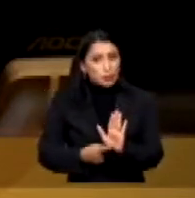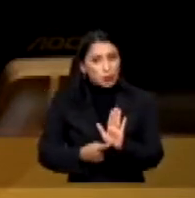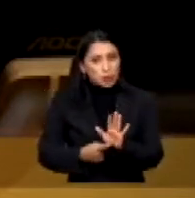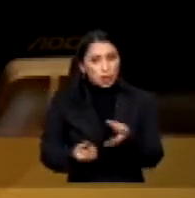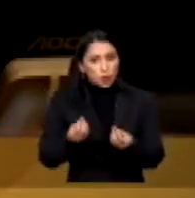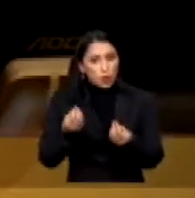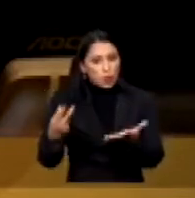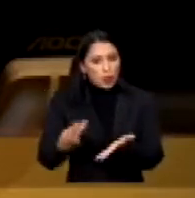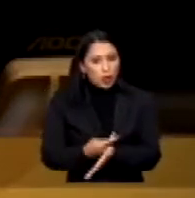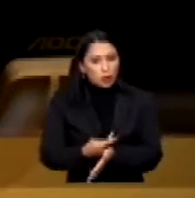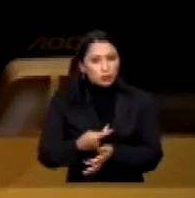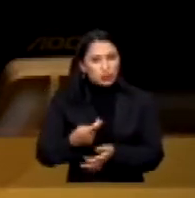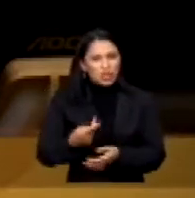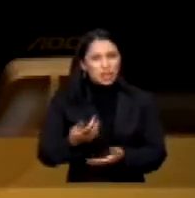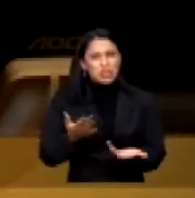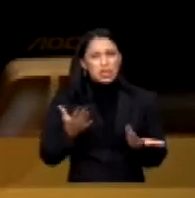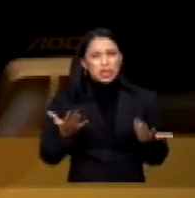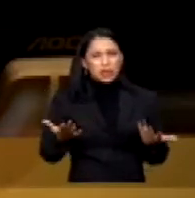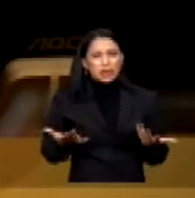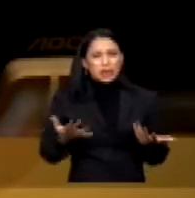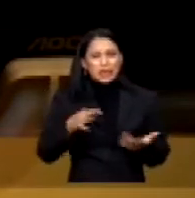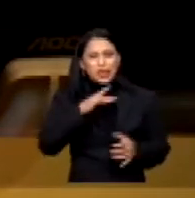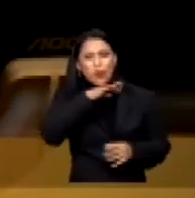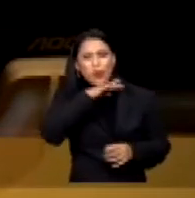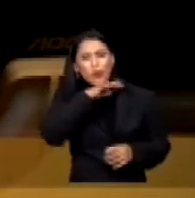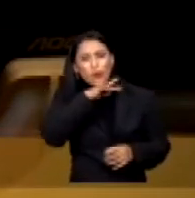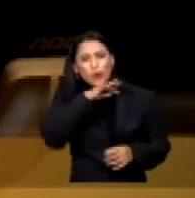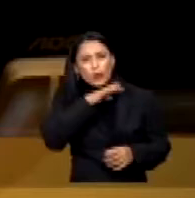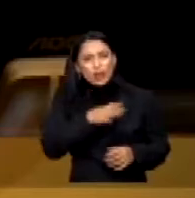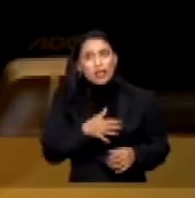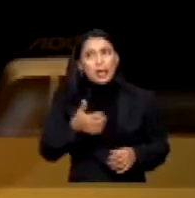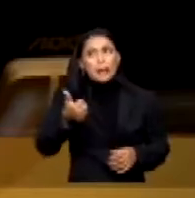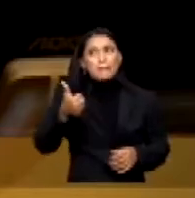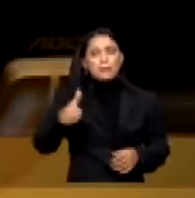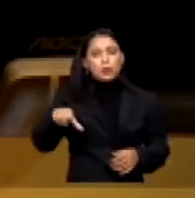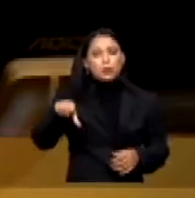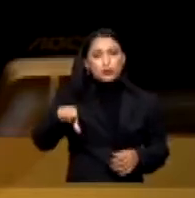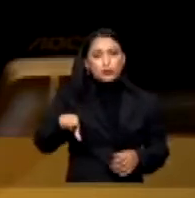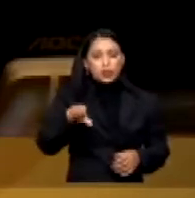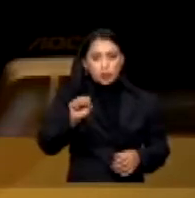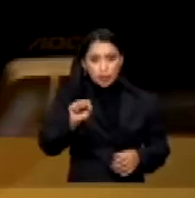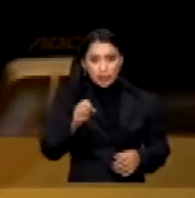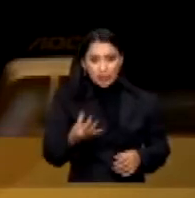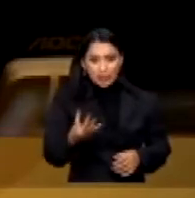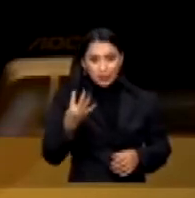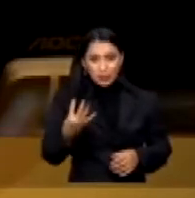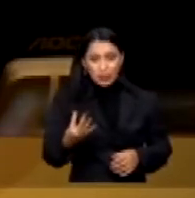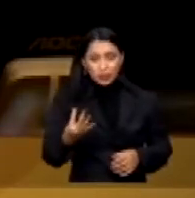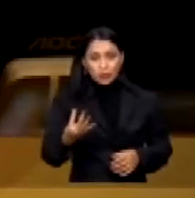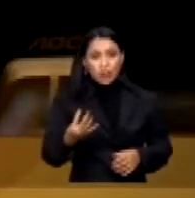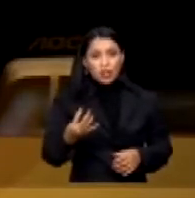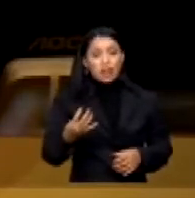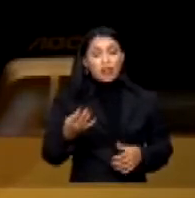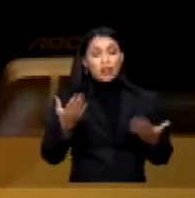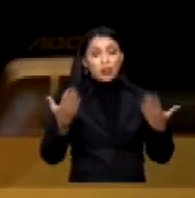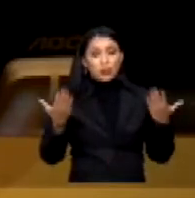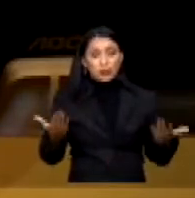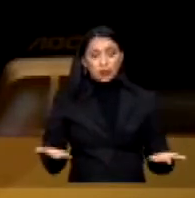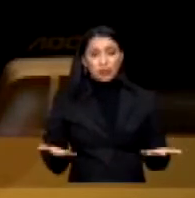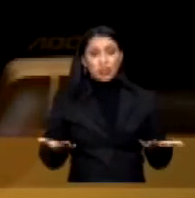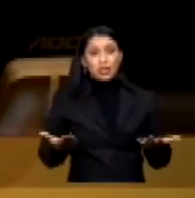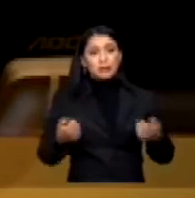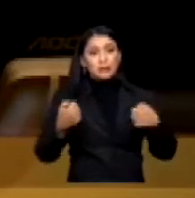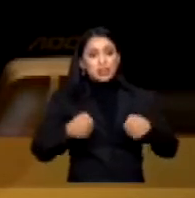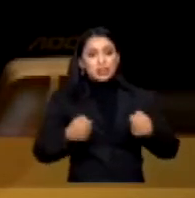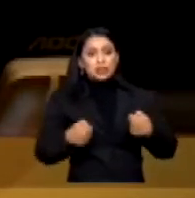da escuta telefônica, eu não diria diabólico, George Orwell, é 1984. É uma transposição disso